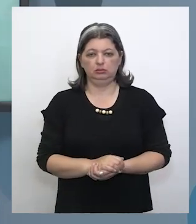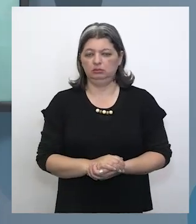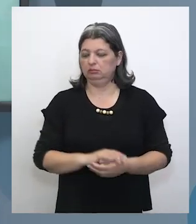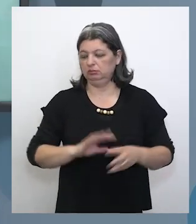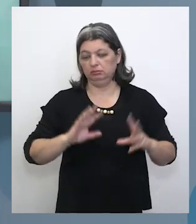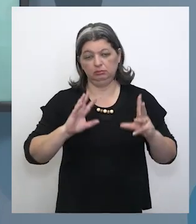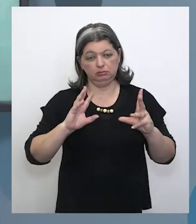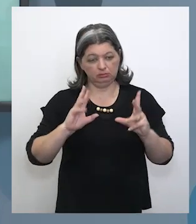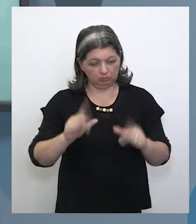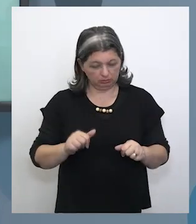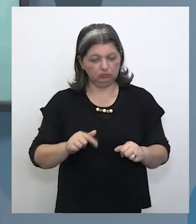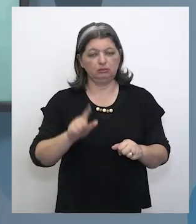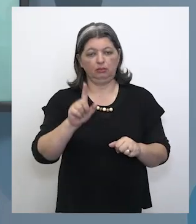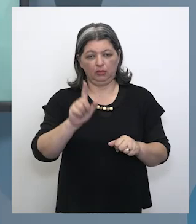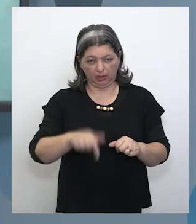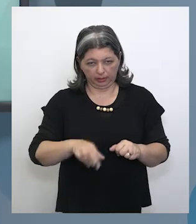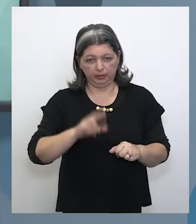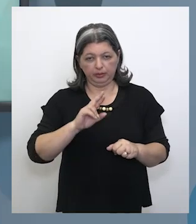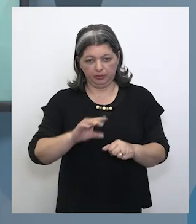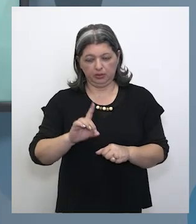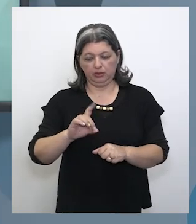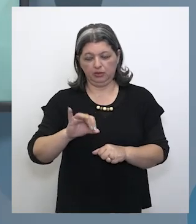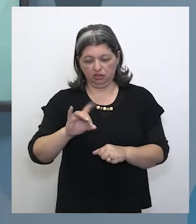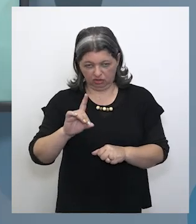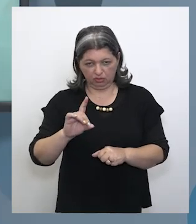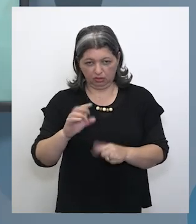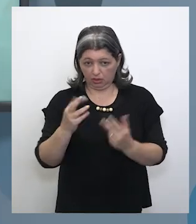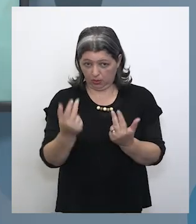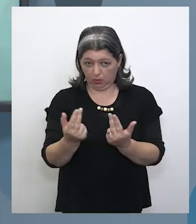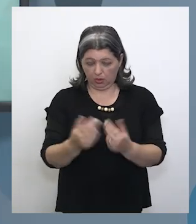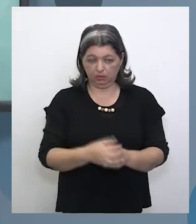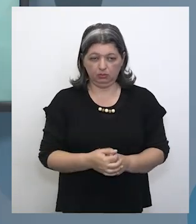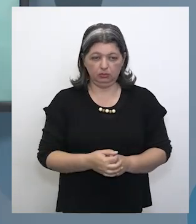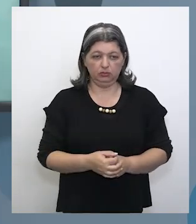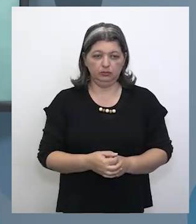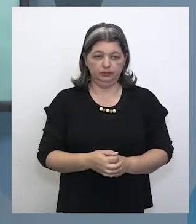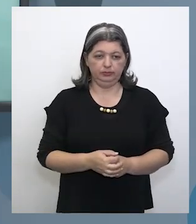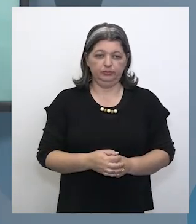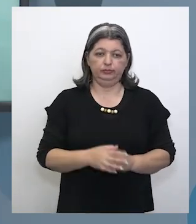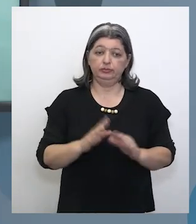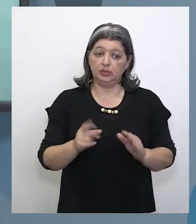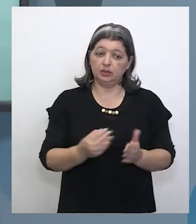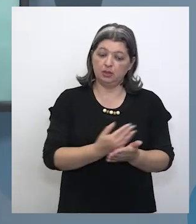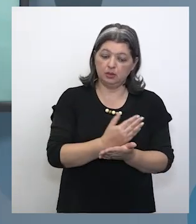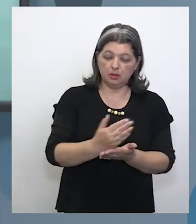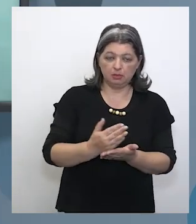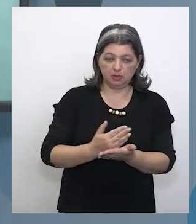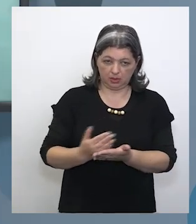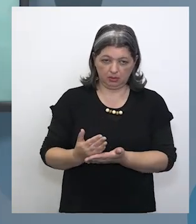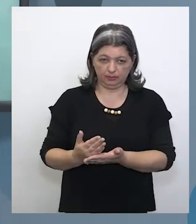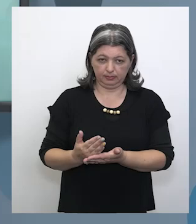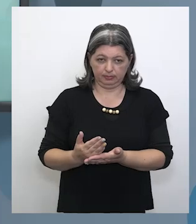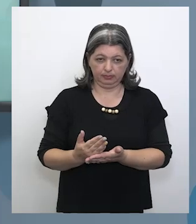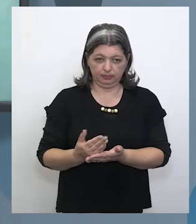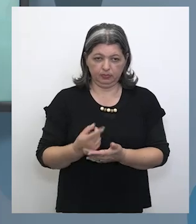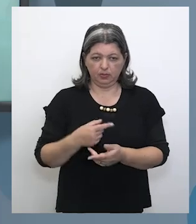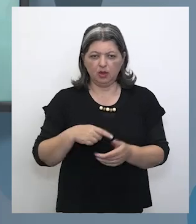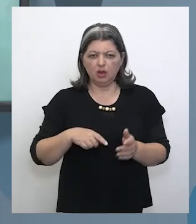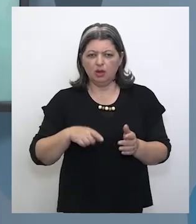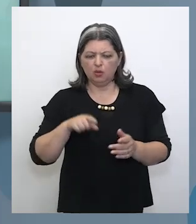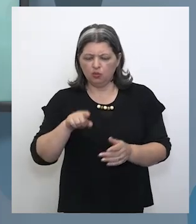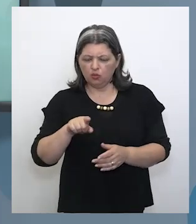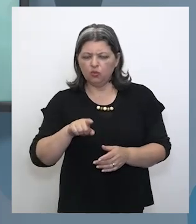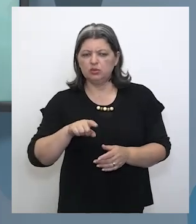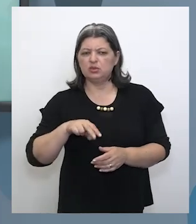mundo foi, é o did igual para todos. Agora, quando eu falo do e does, do you go to the movies every day? Você vai ao cinema?